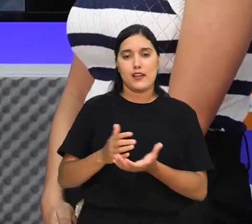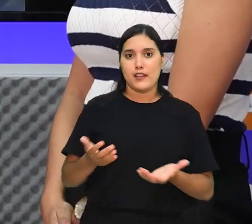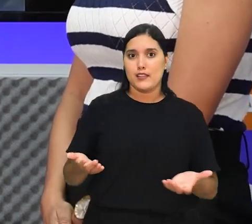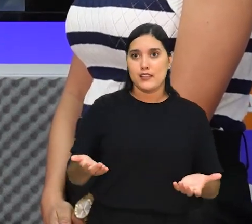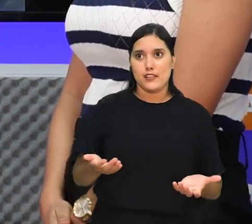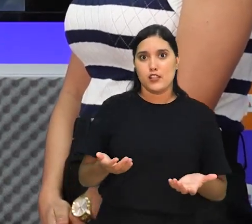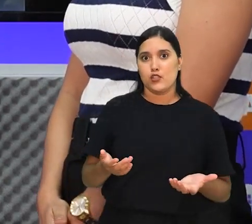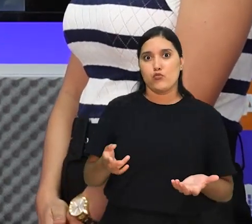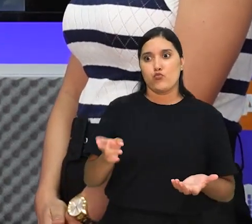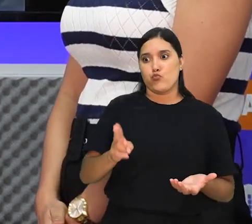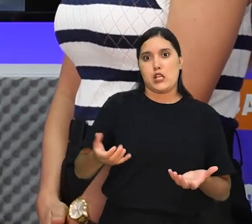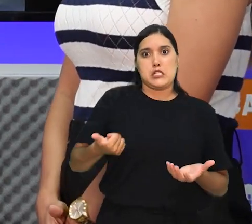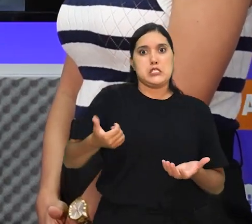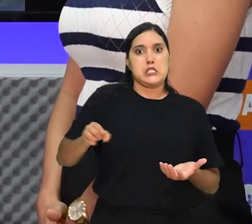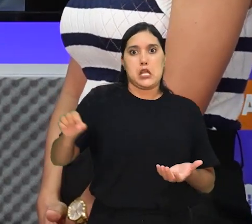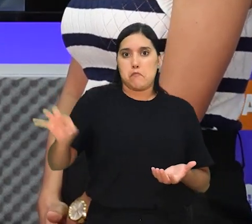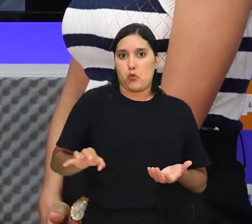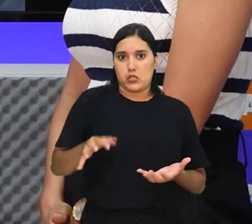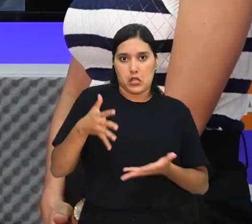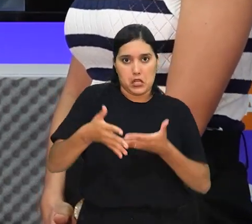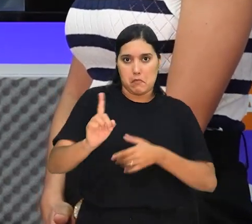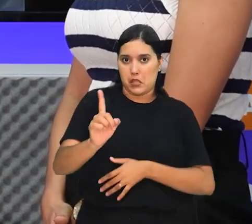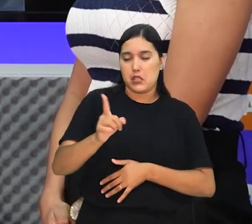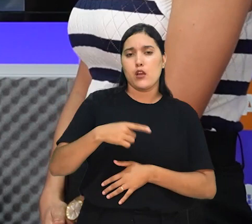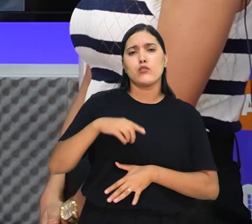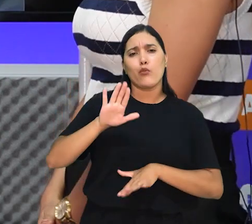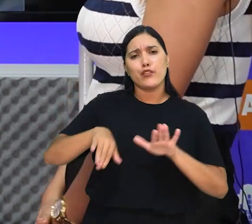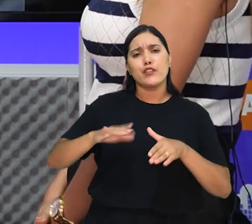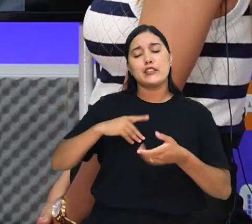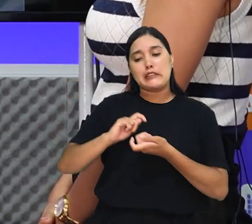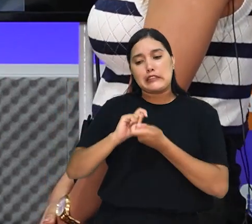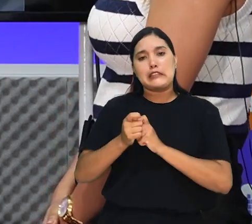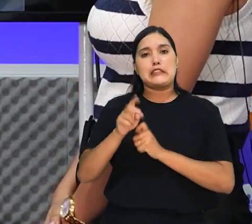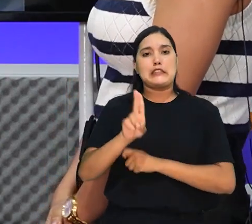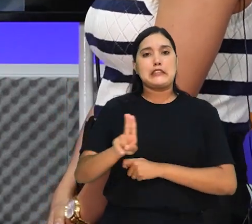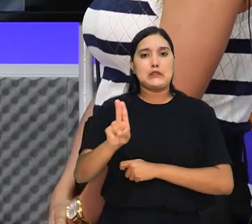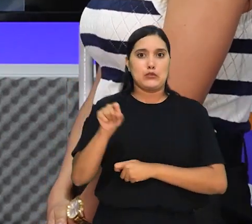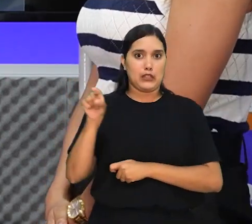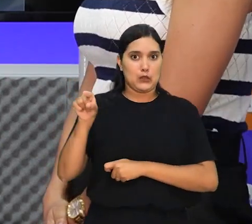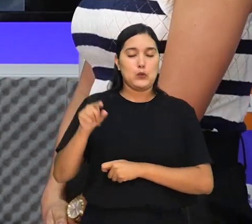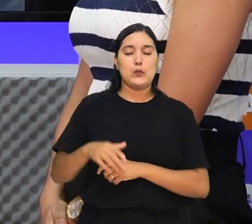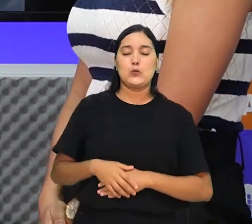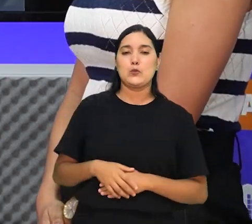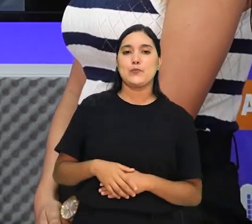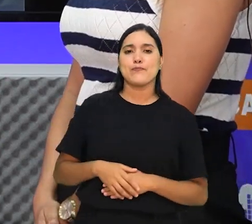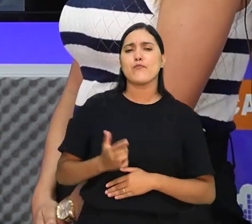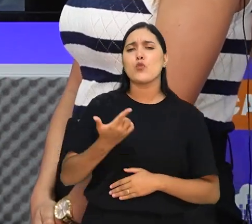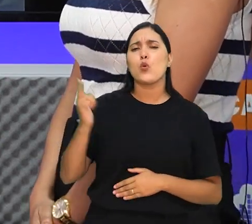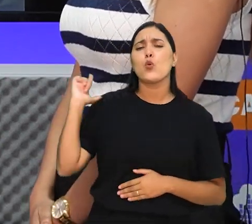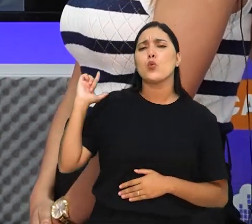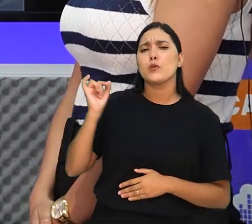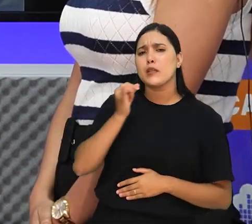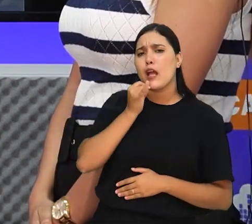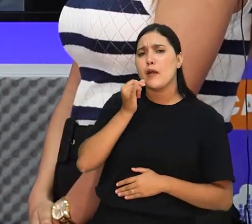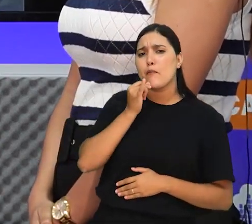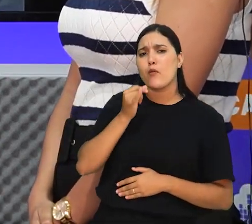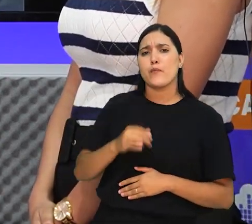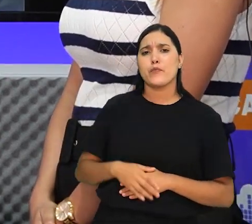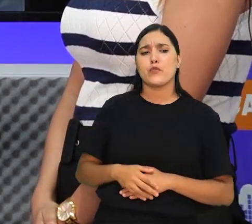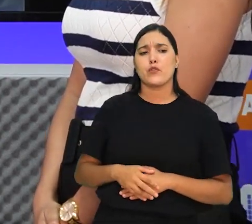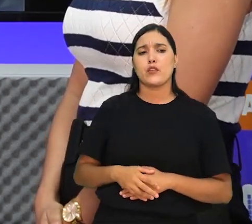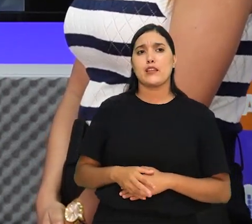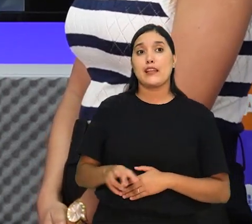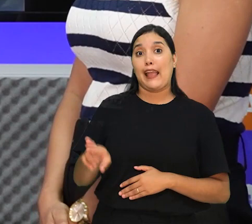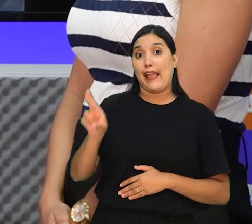gente não se comunica assim 100% em Libras. Então, tem coisas que a gente vai adaptando aqui usando os emojis, tá? Outra aqui, esse aqui também é o